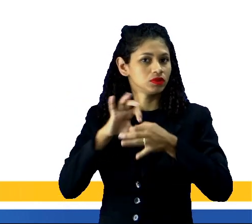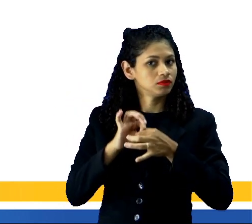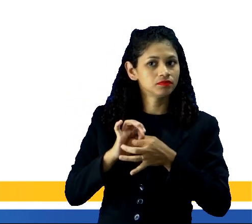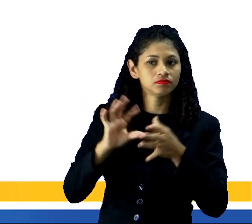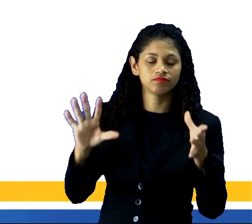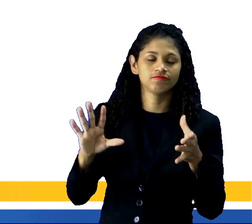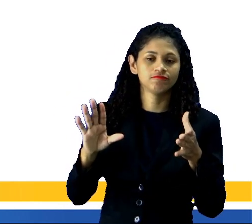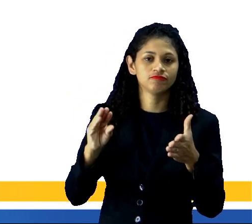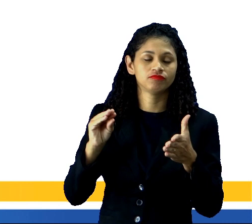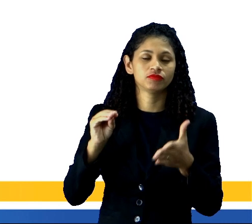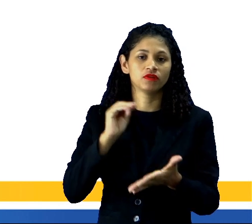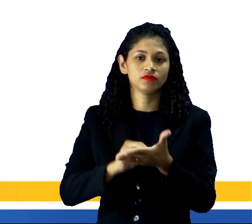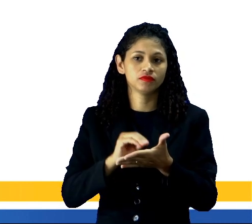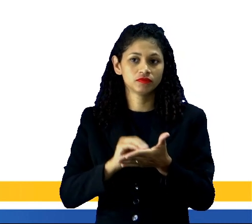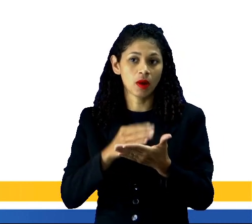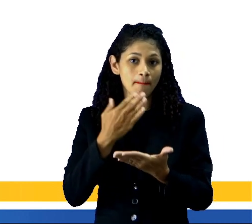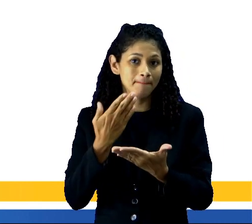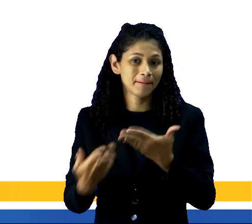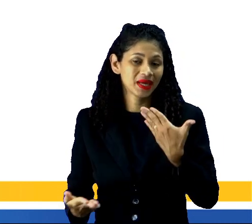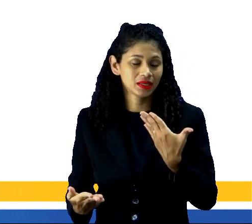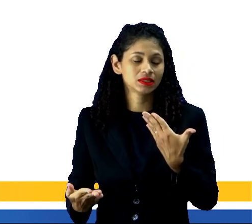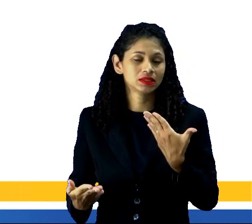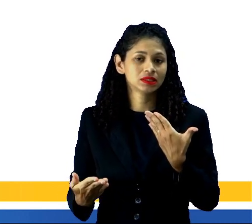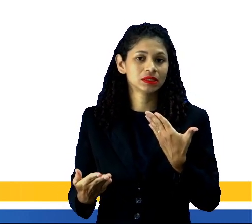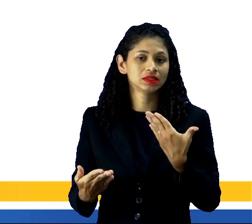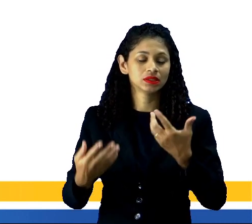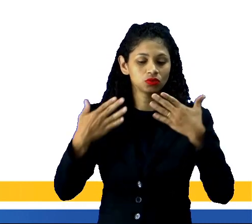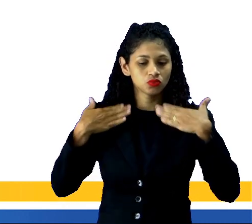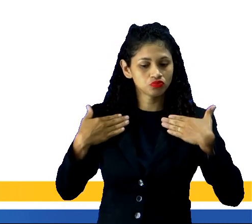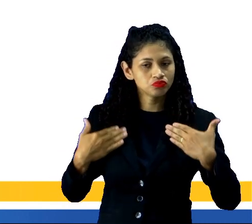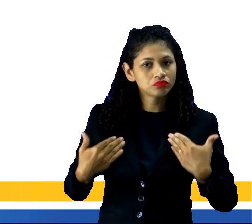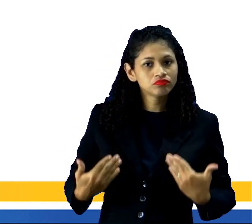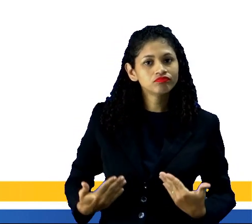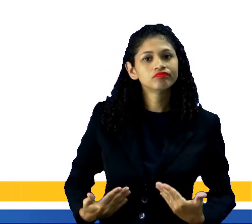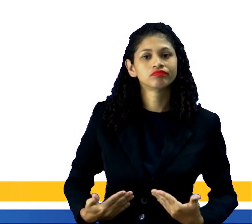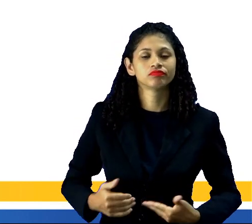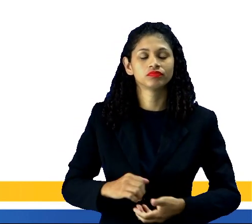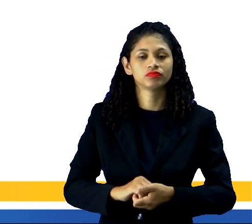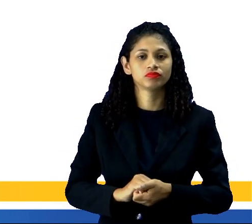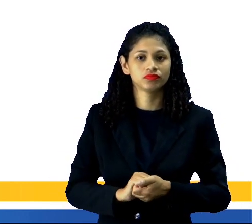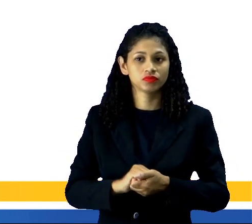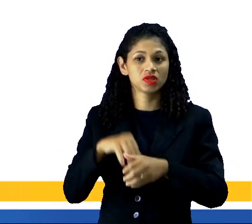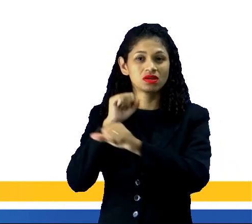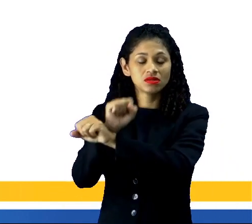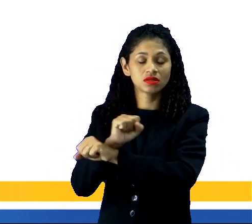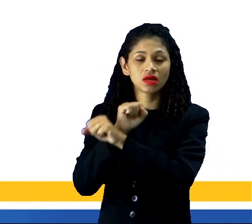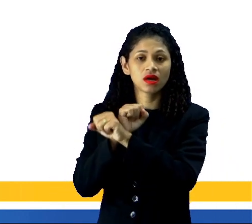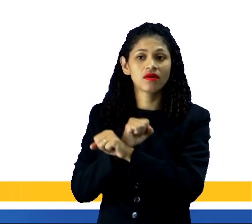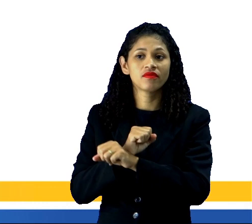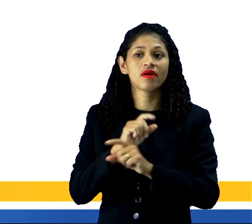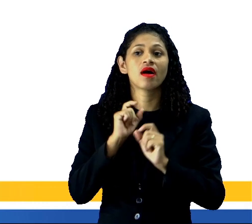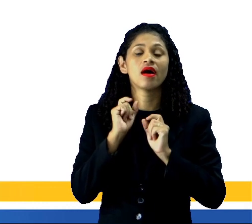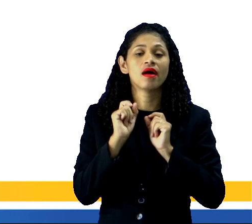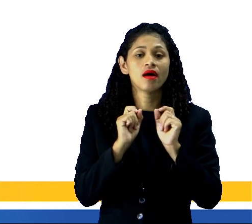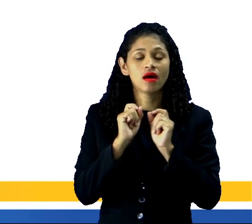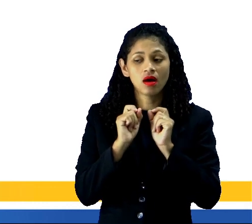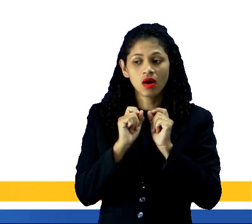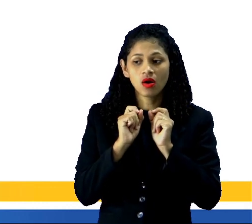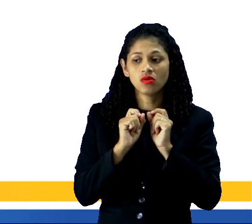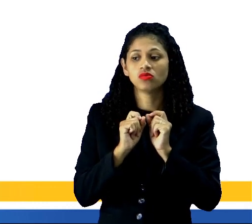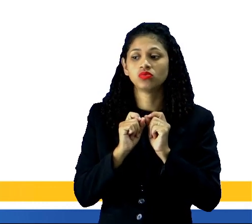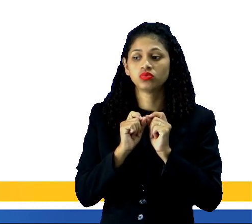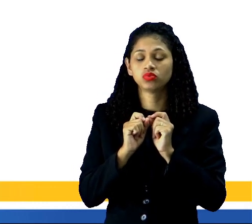da soberania sobre o próprio corpo. Escravo é quem ou aquele que, privado da liberdade,